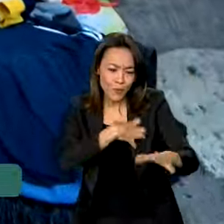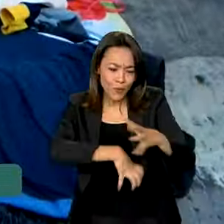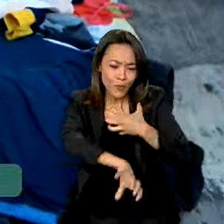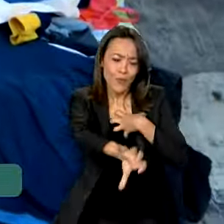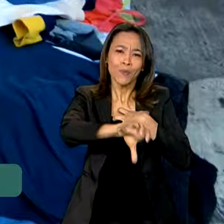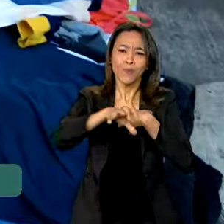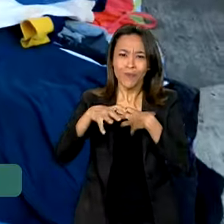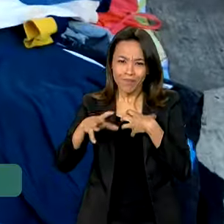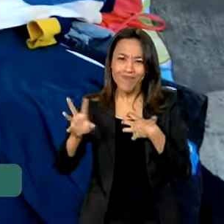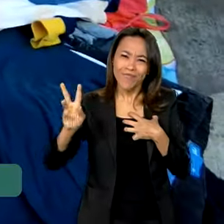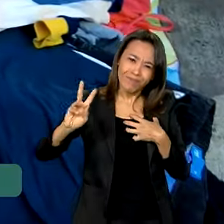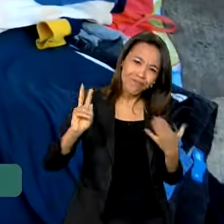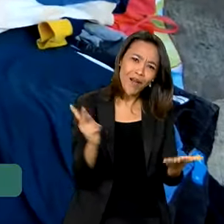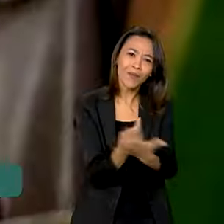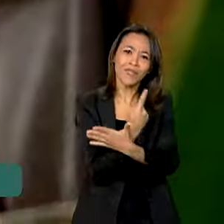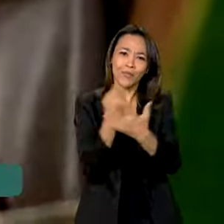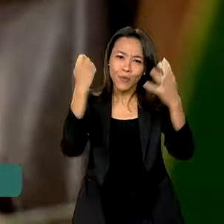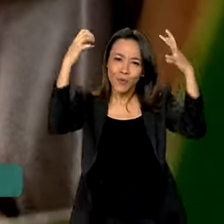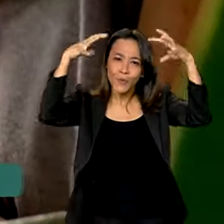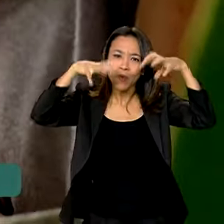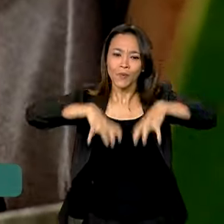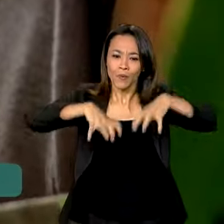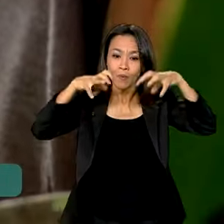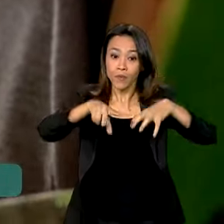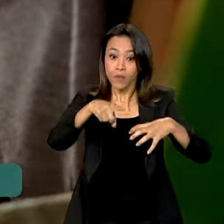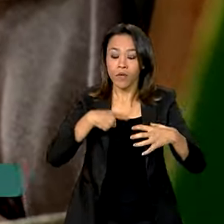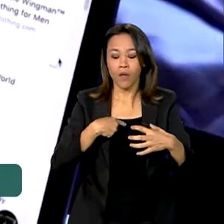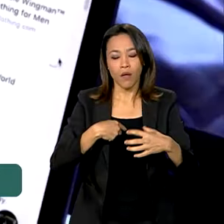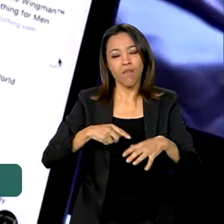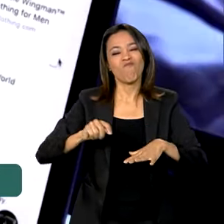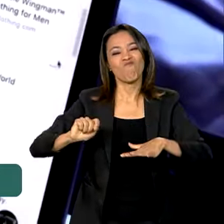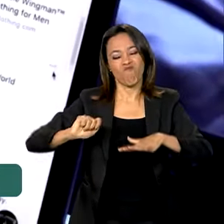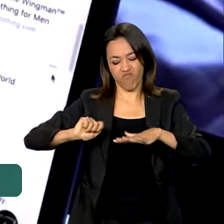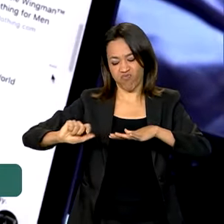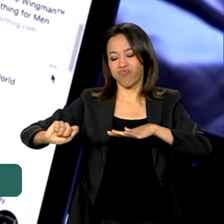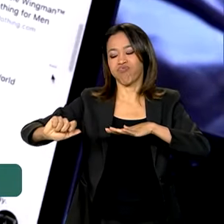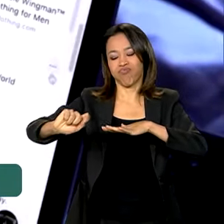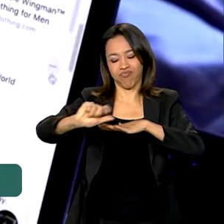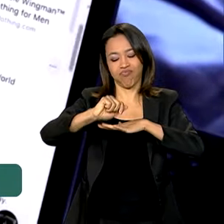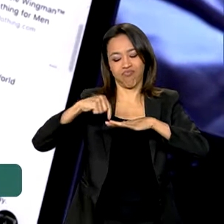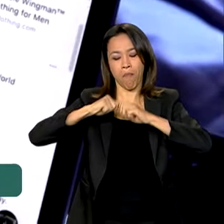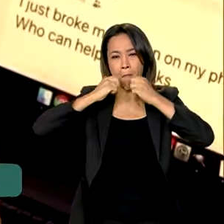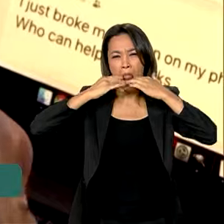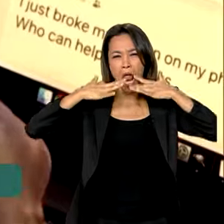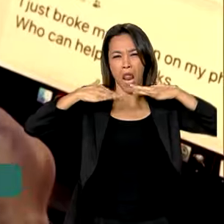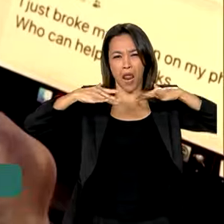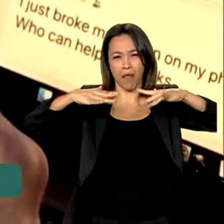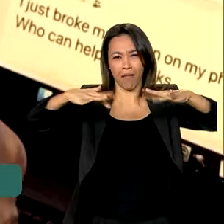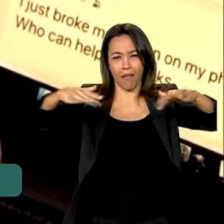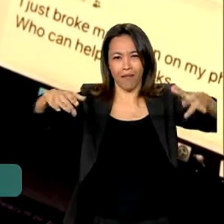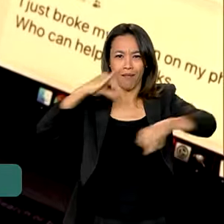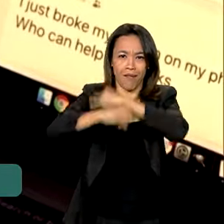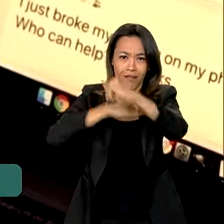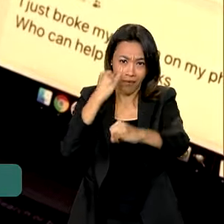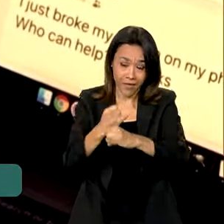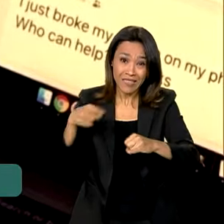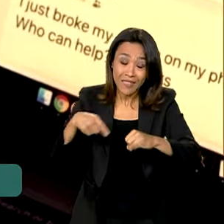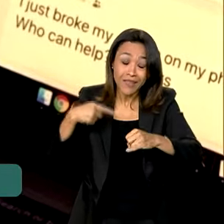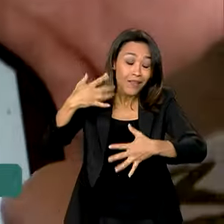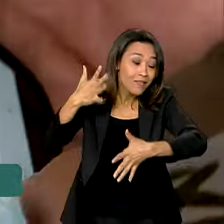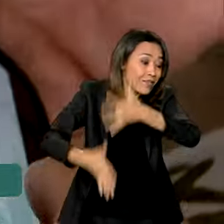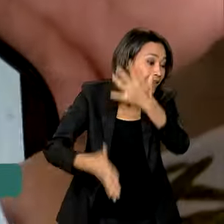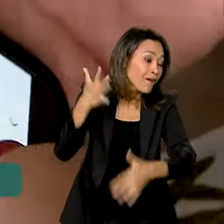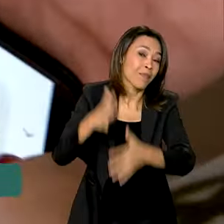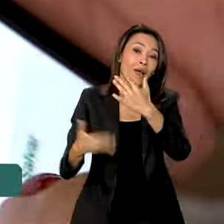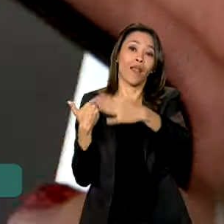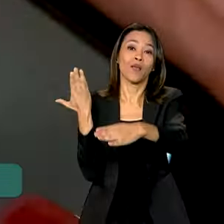próximo diante de uma catástrofe, informações falsas são propagadas na internet e atrapalham o processo de